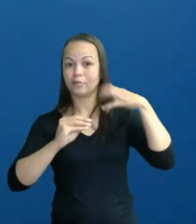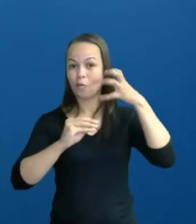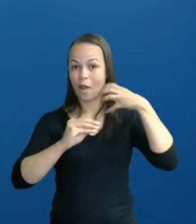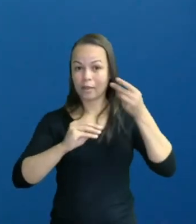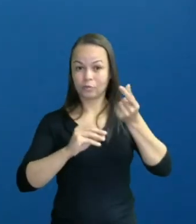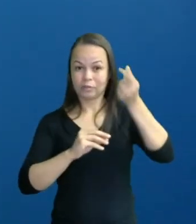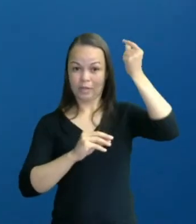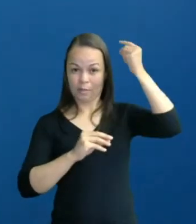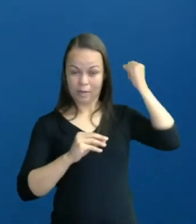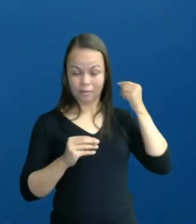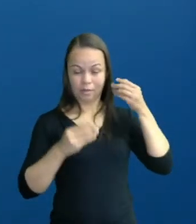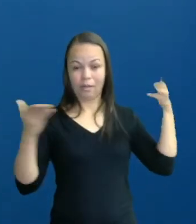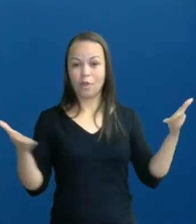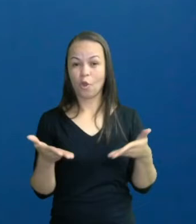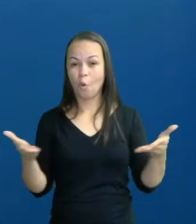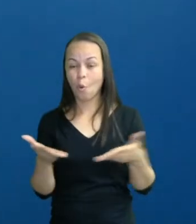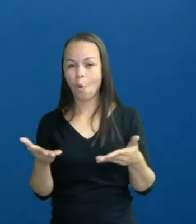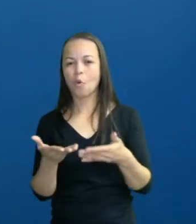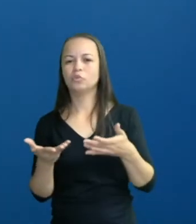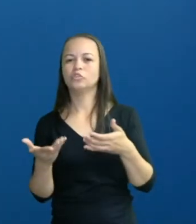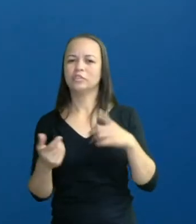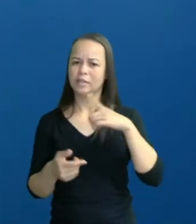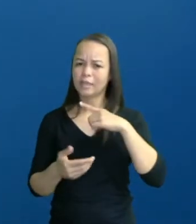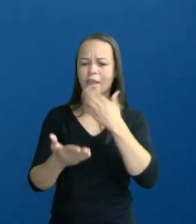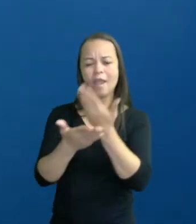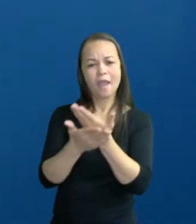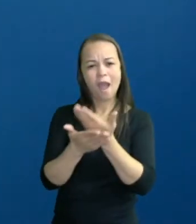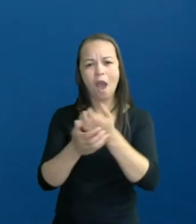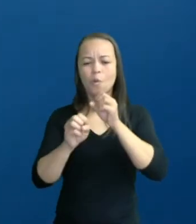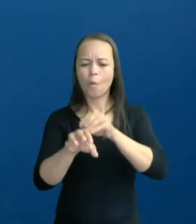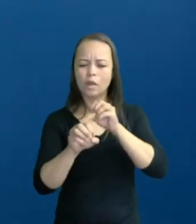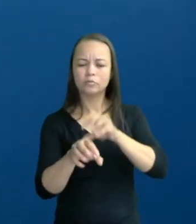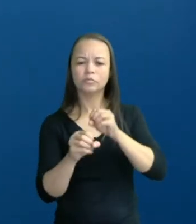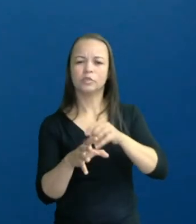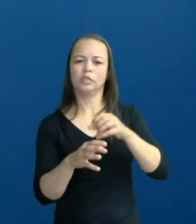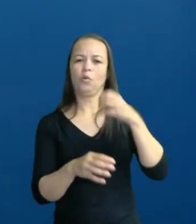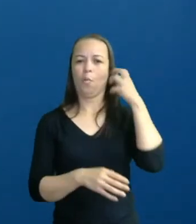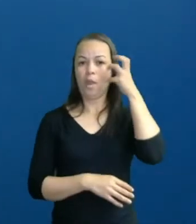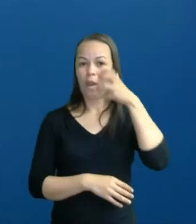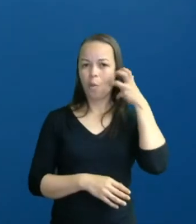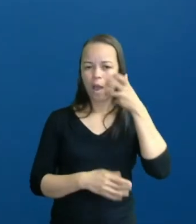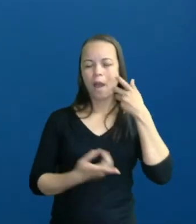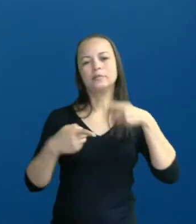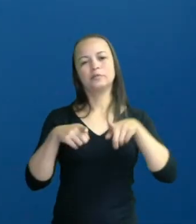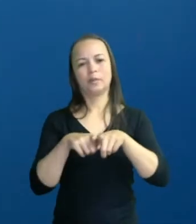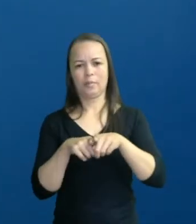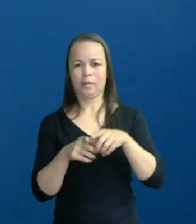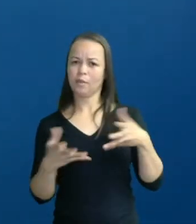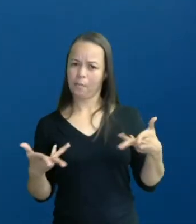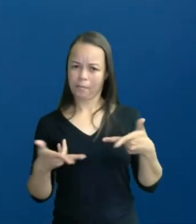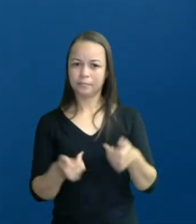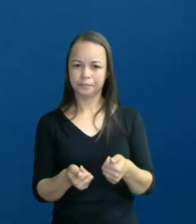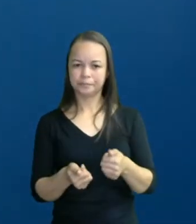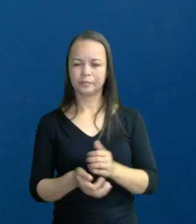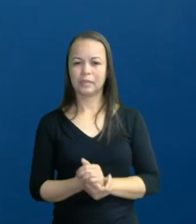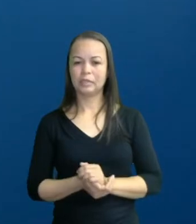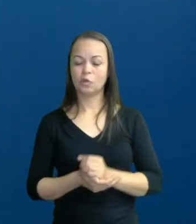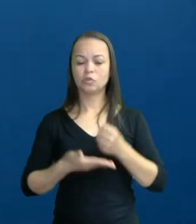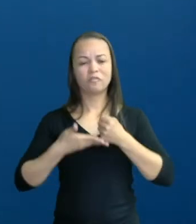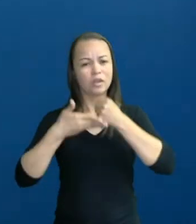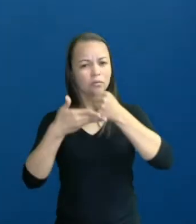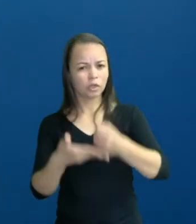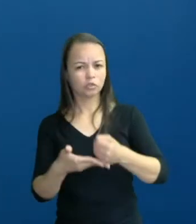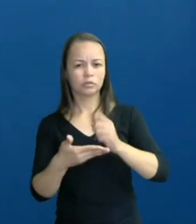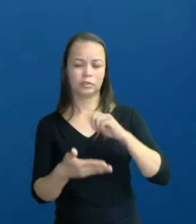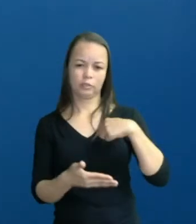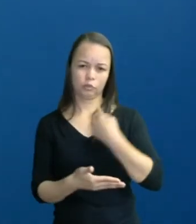e gravar no rádio. Então, vê que interessante. A gente está voltando algo, né, que a